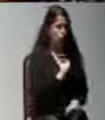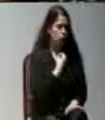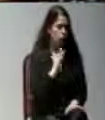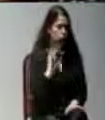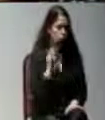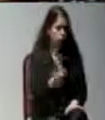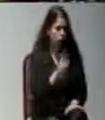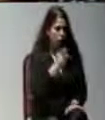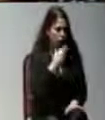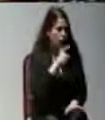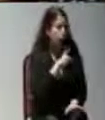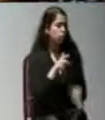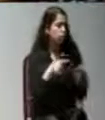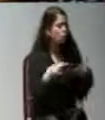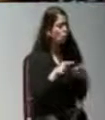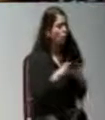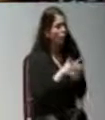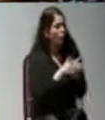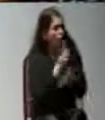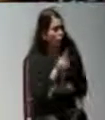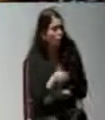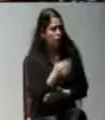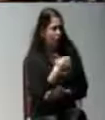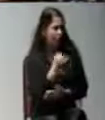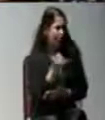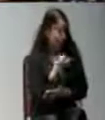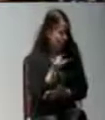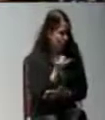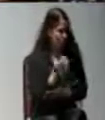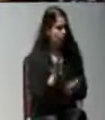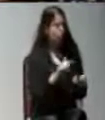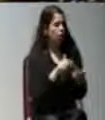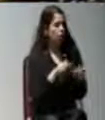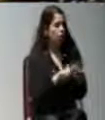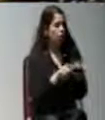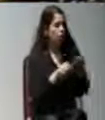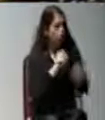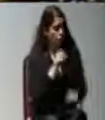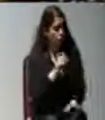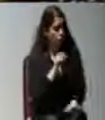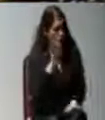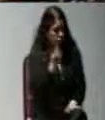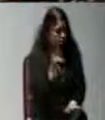para a sua população pobre, resultando na lista de pessoas